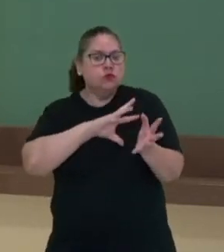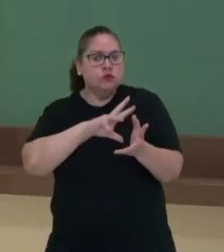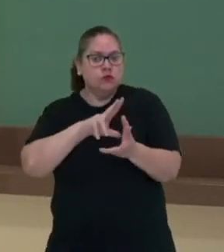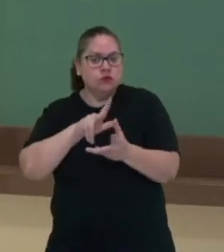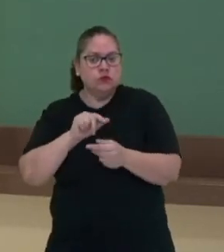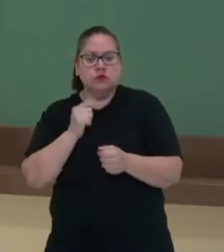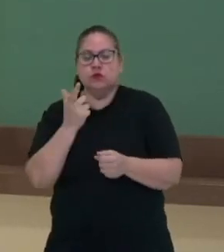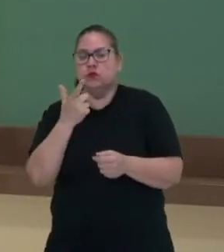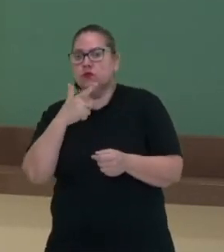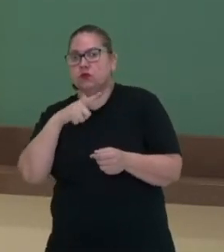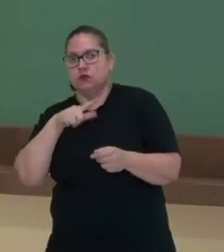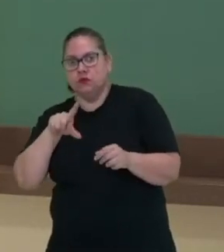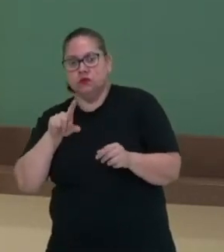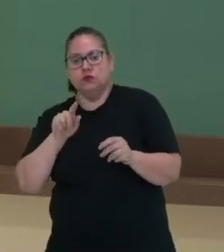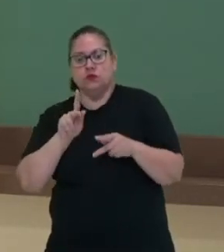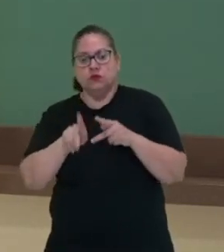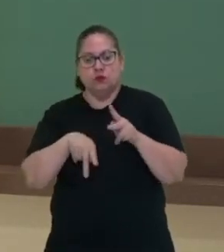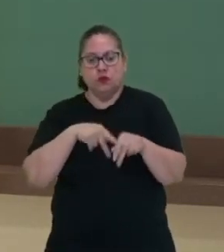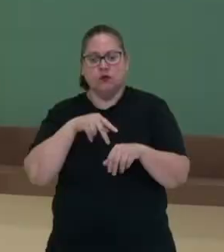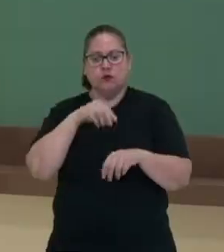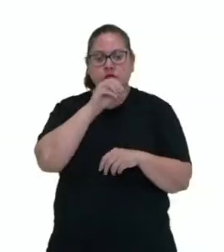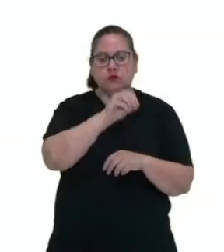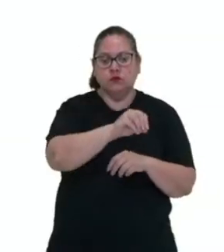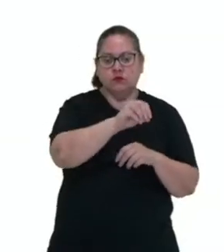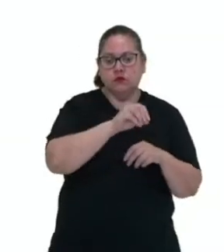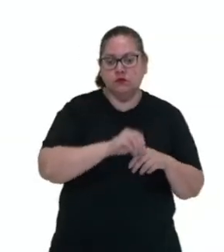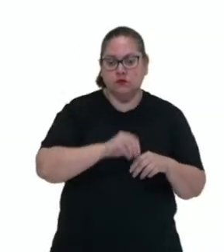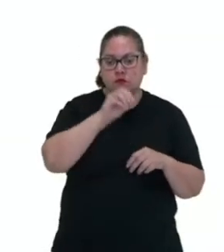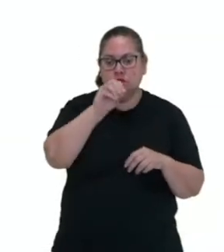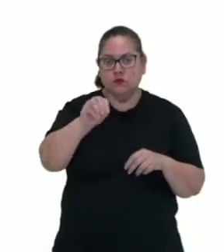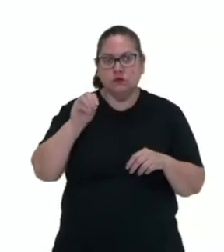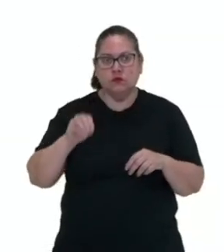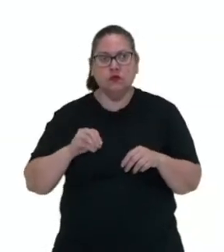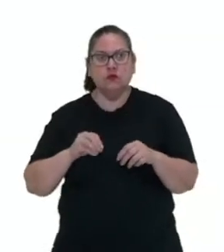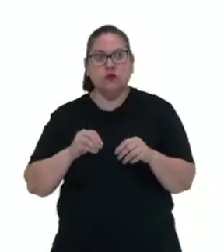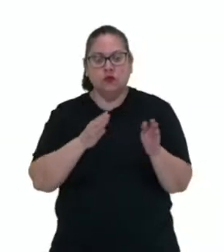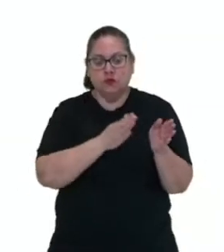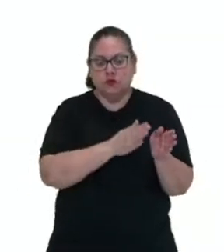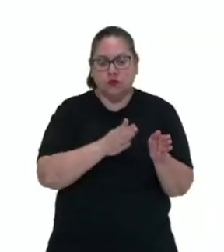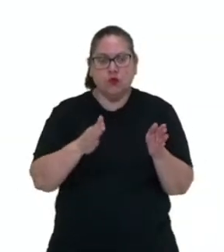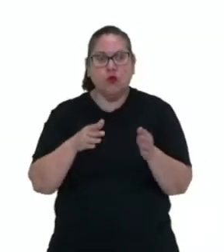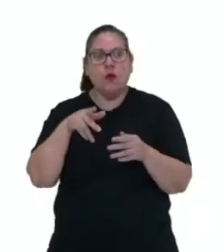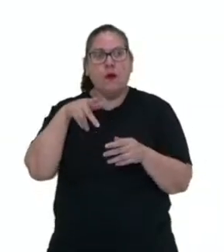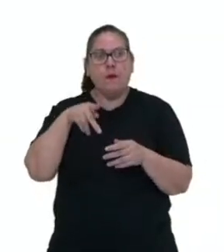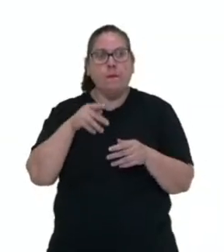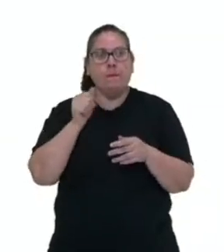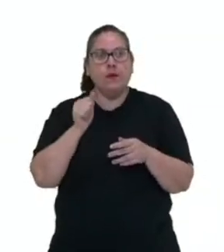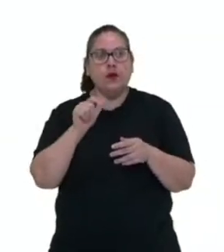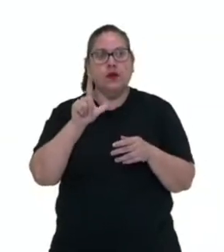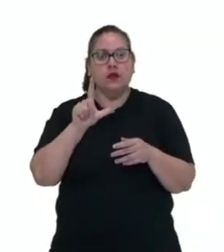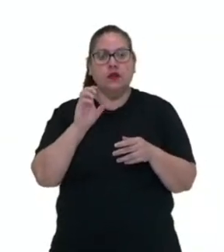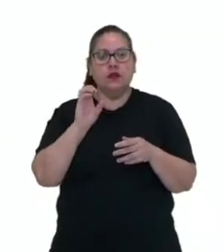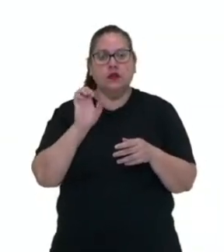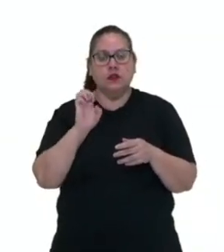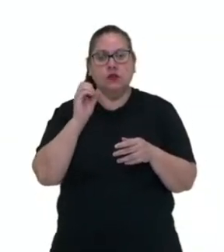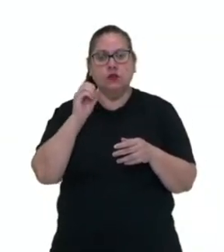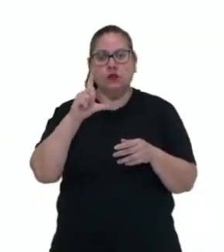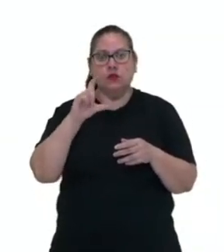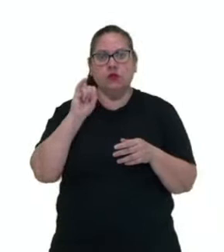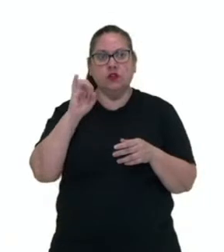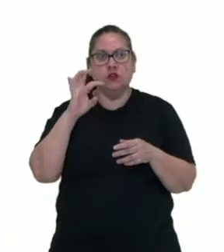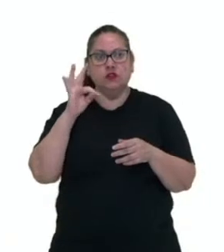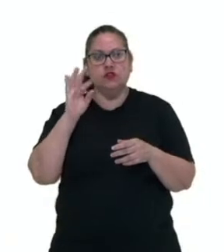temos outros povos nômades, né? E o Paleolítico é um período chamado da Pedra Lascada. Então